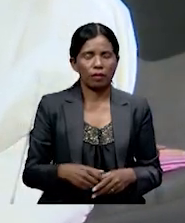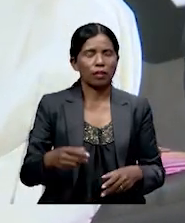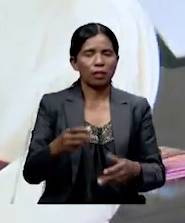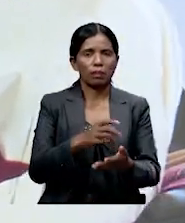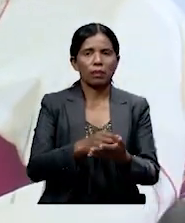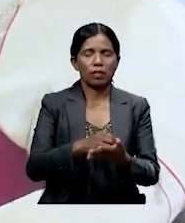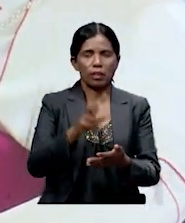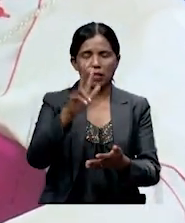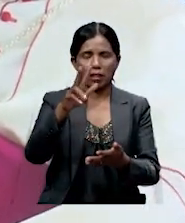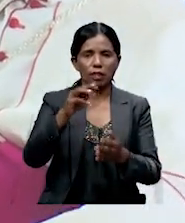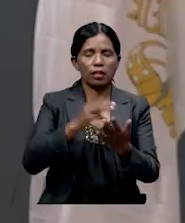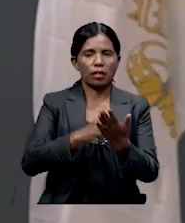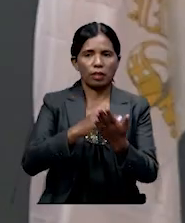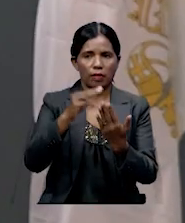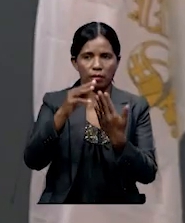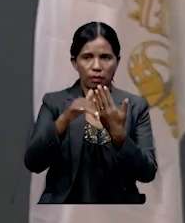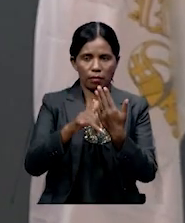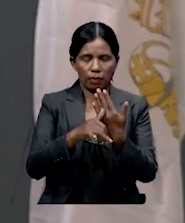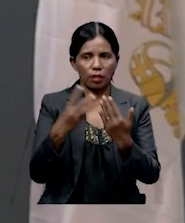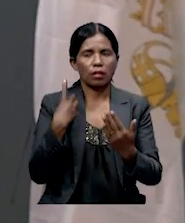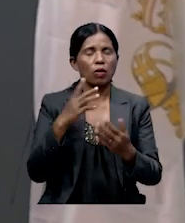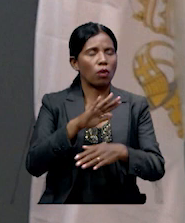maio, que os distintos